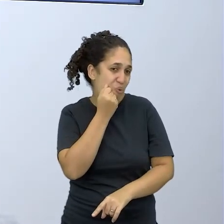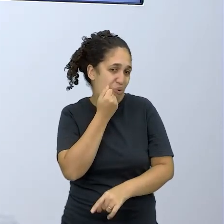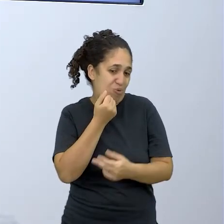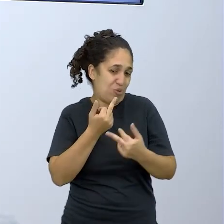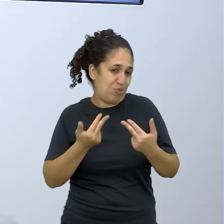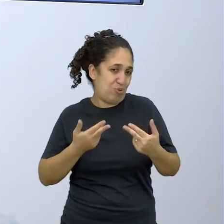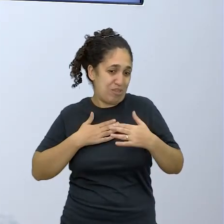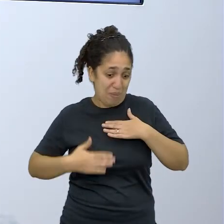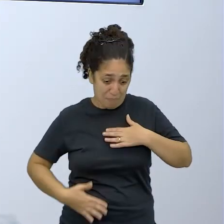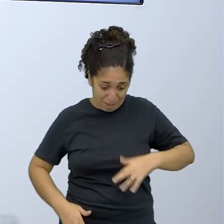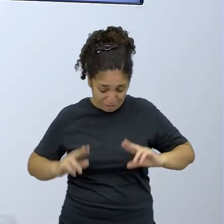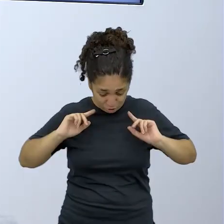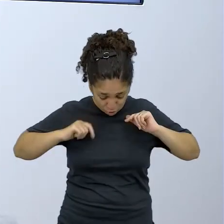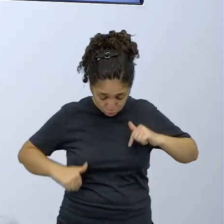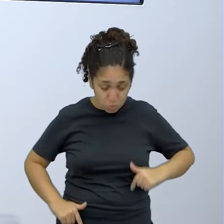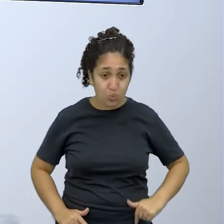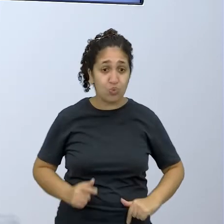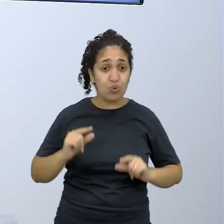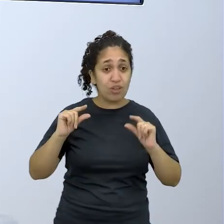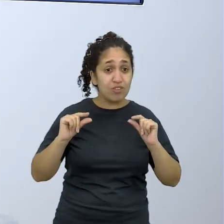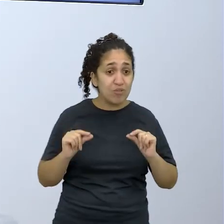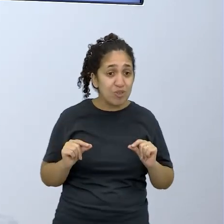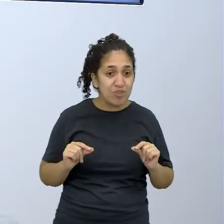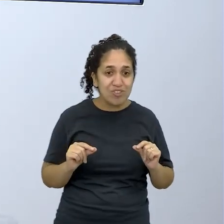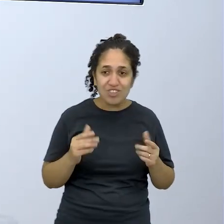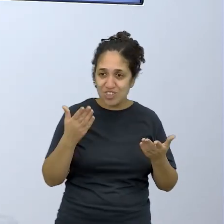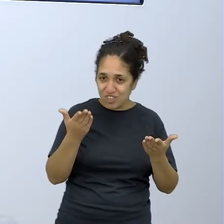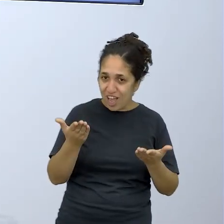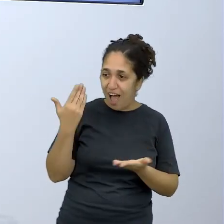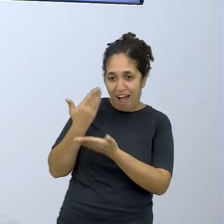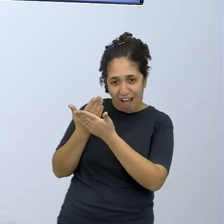as partes do meu corpo. Você já ouviu falar aí das aulas de